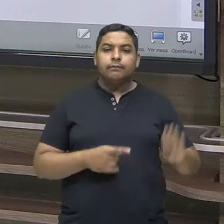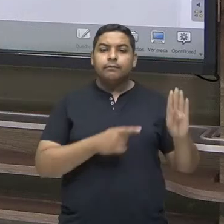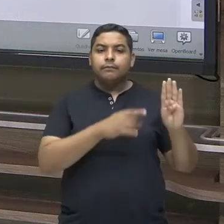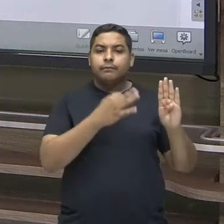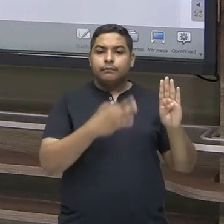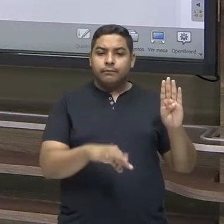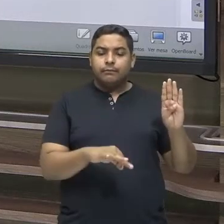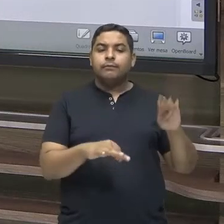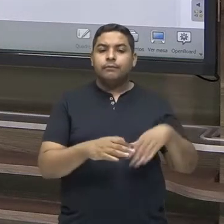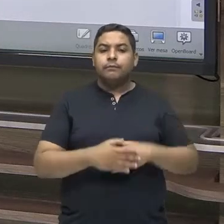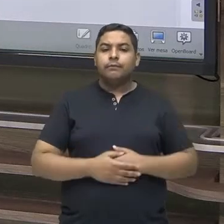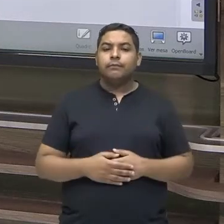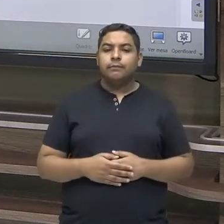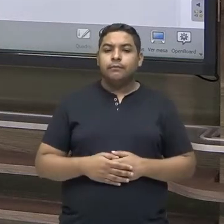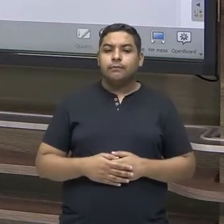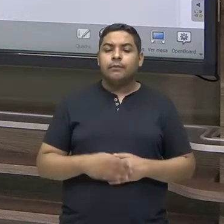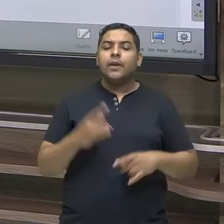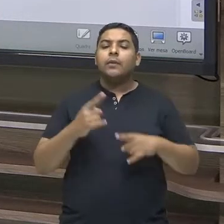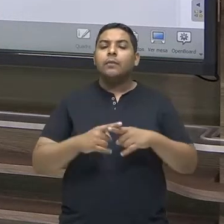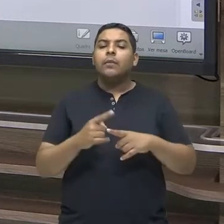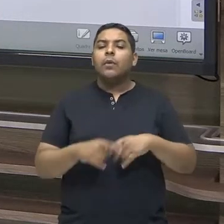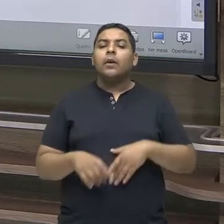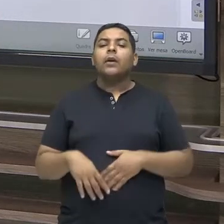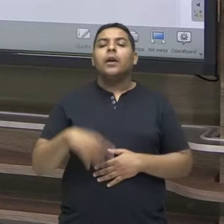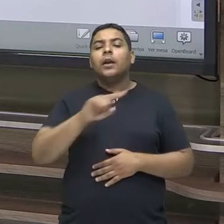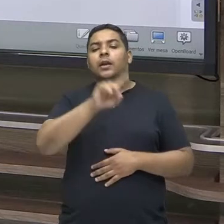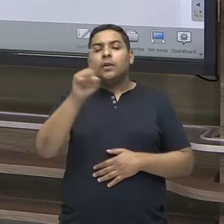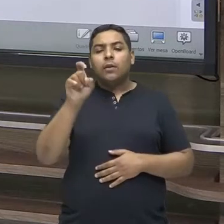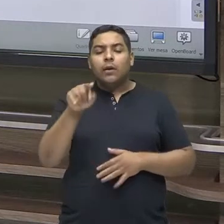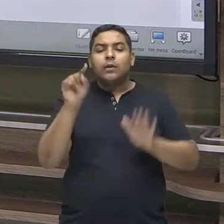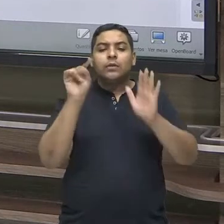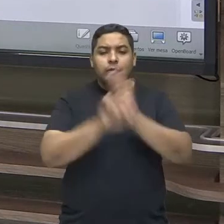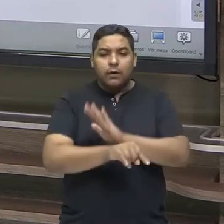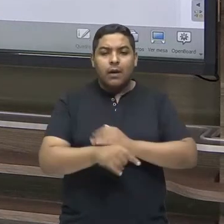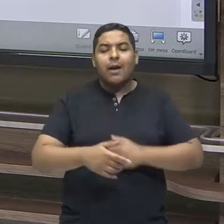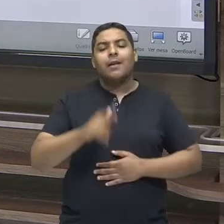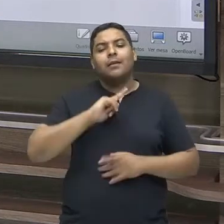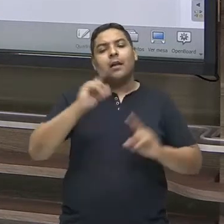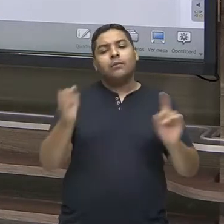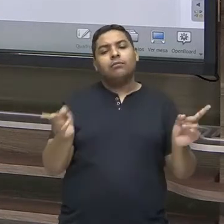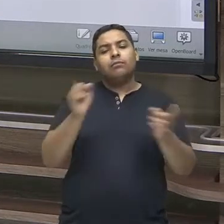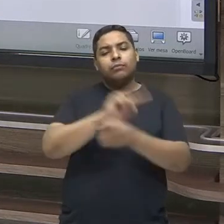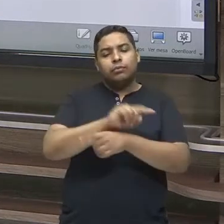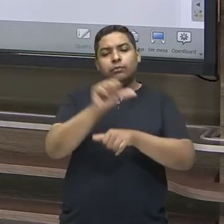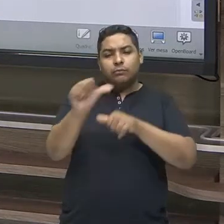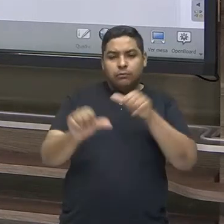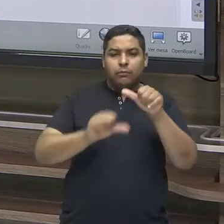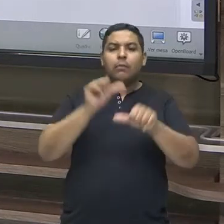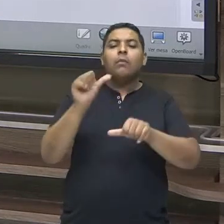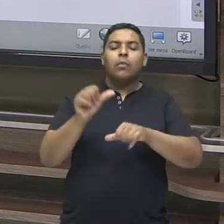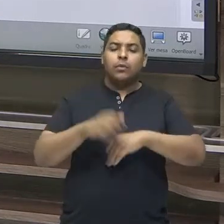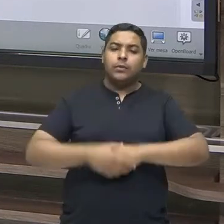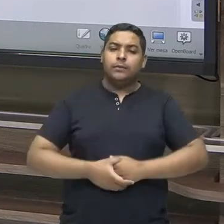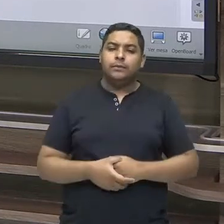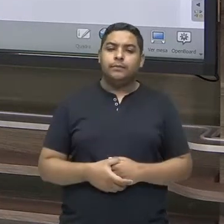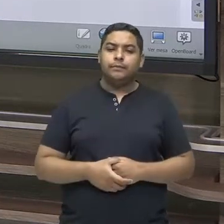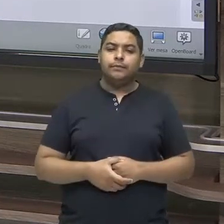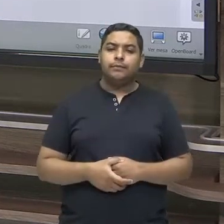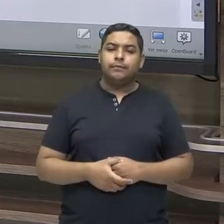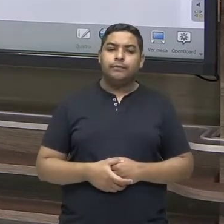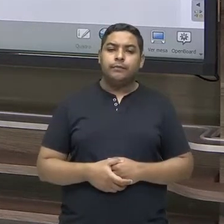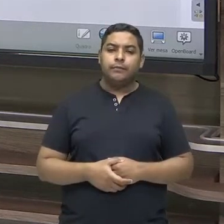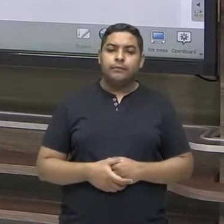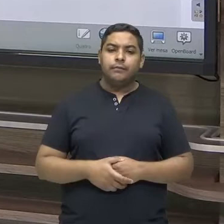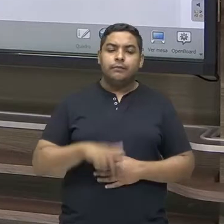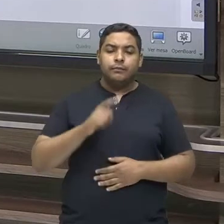resposta correta, porque nas formas interrogativas há sempre aquela alternância, né? Alteração de posição entre